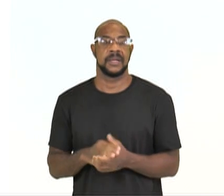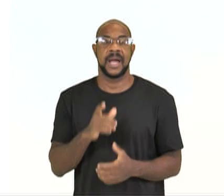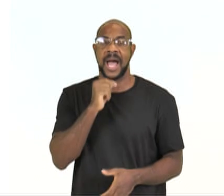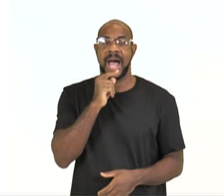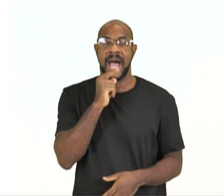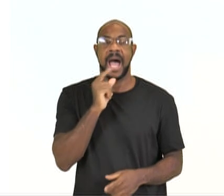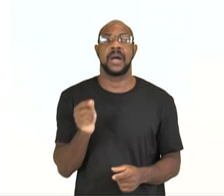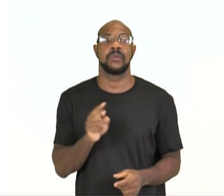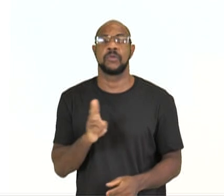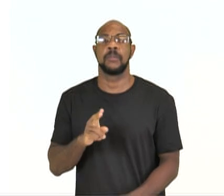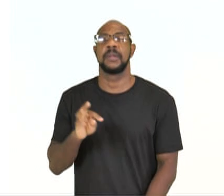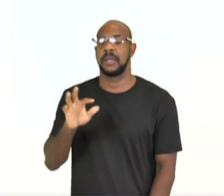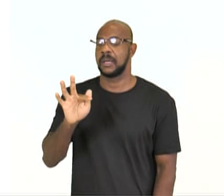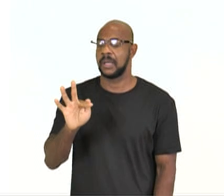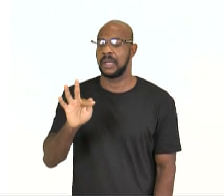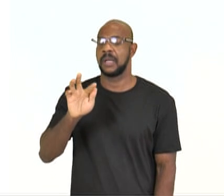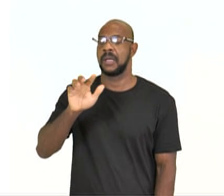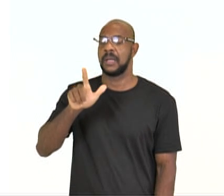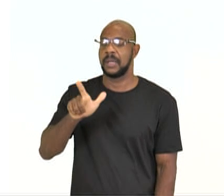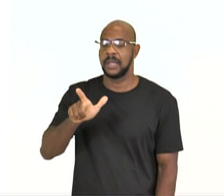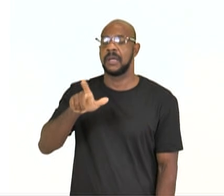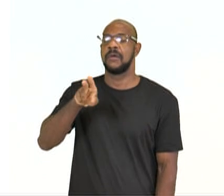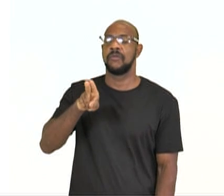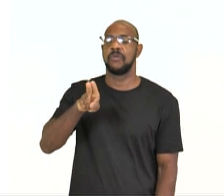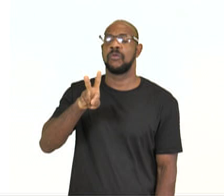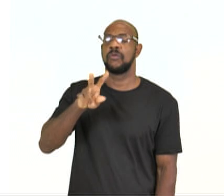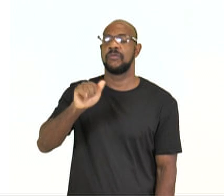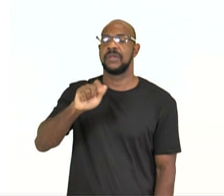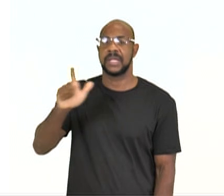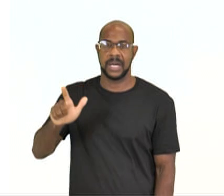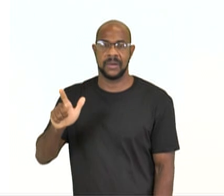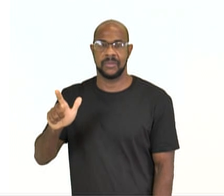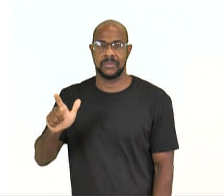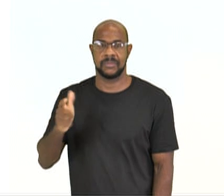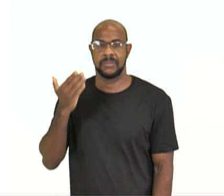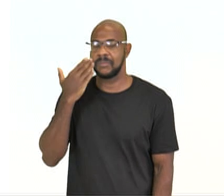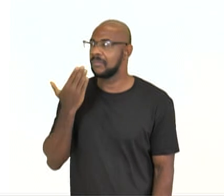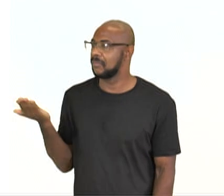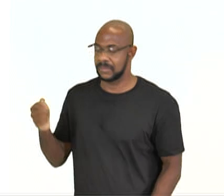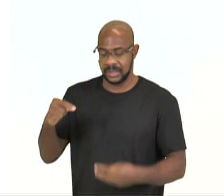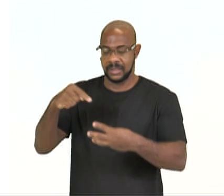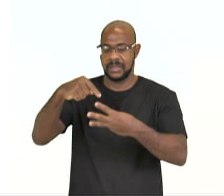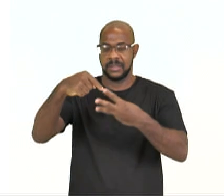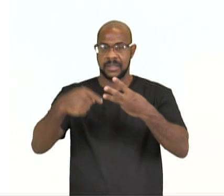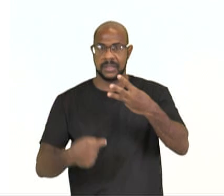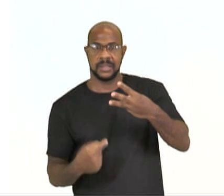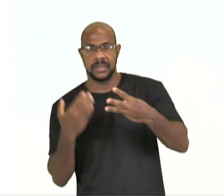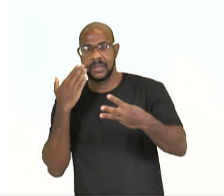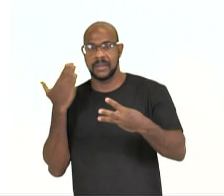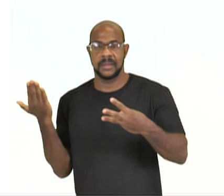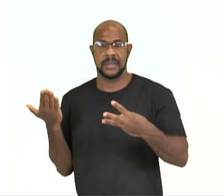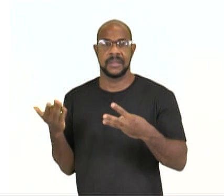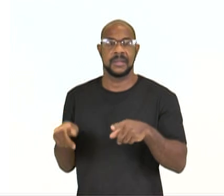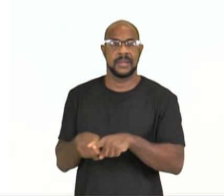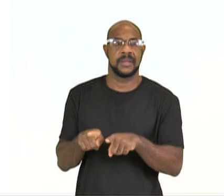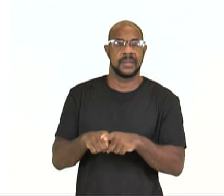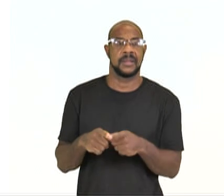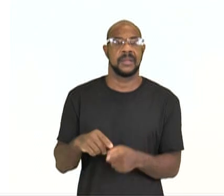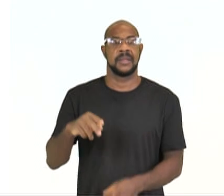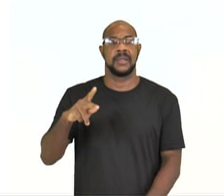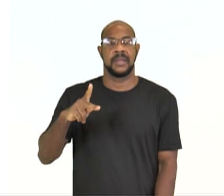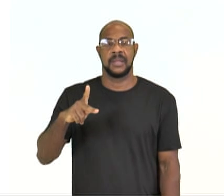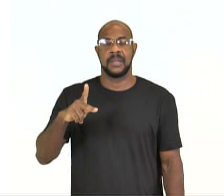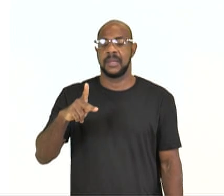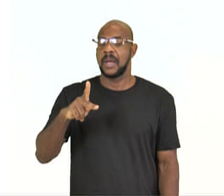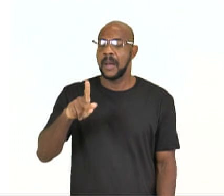chamada erosão fluvial, pluvial, marinha e glacial. Fluvial ali dos rios, pluvial